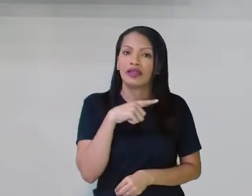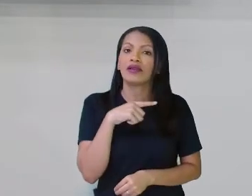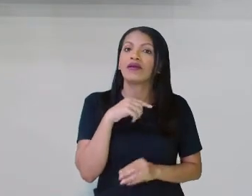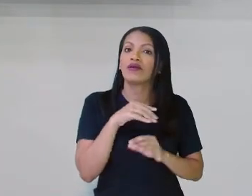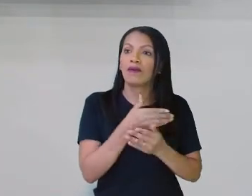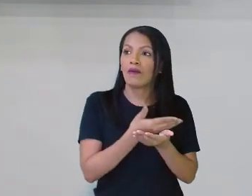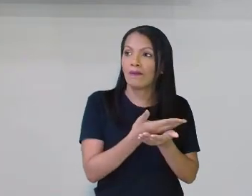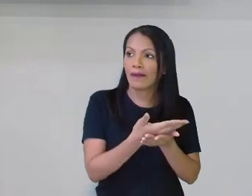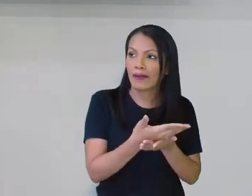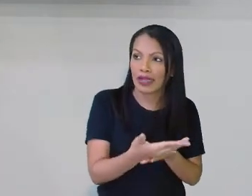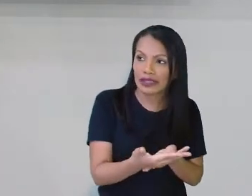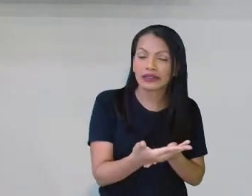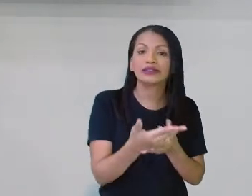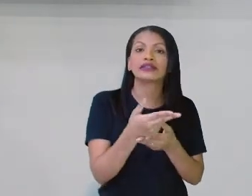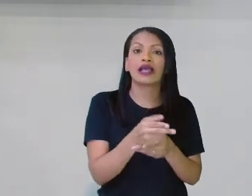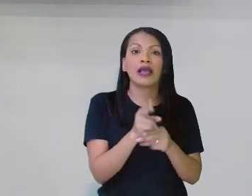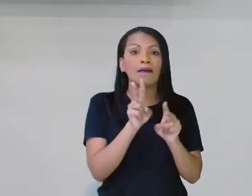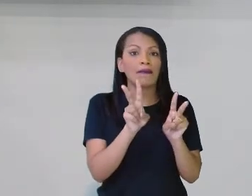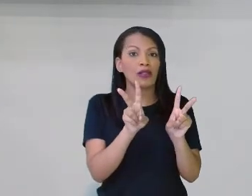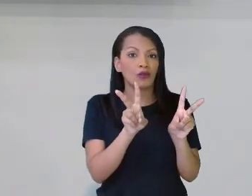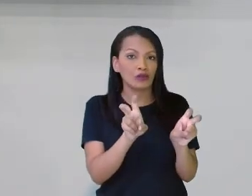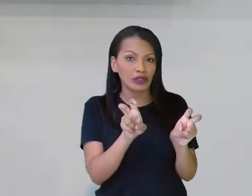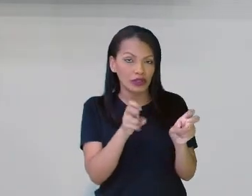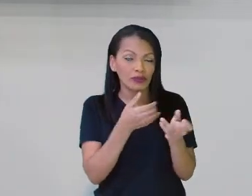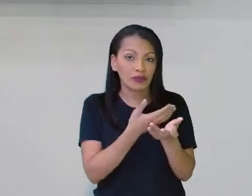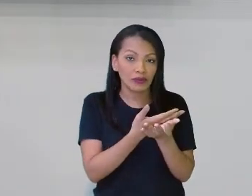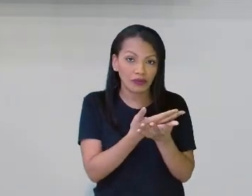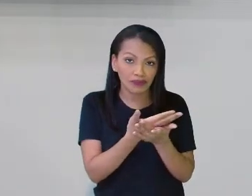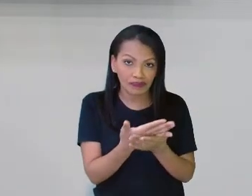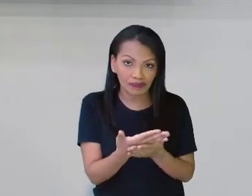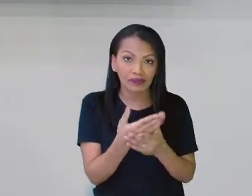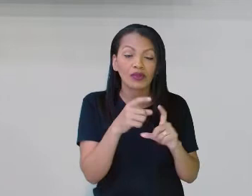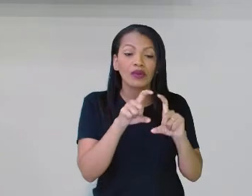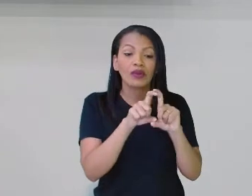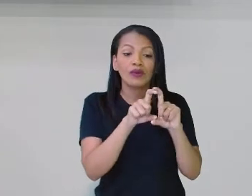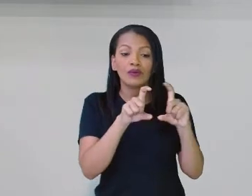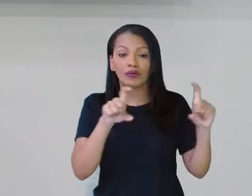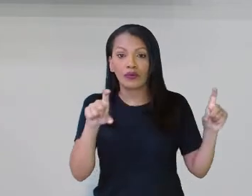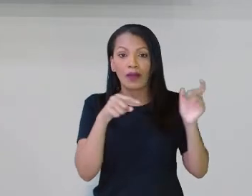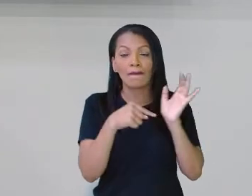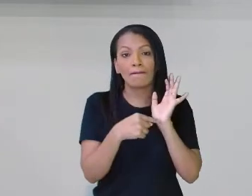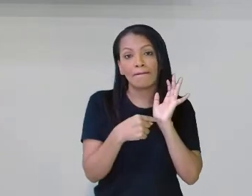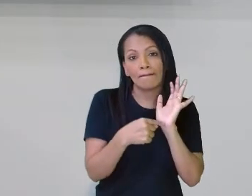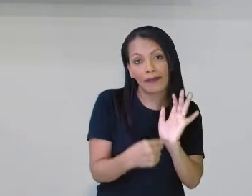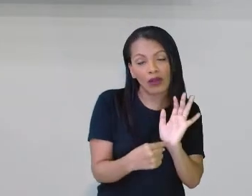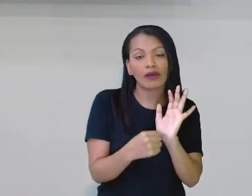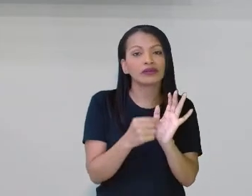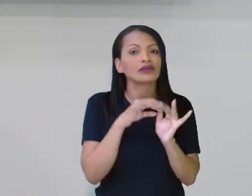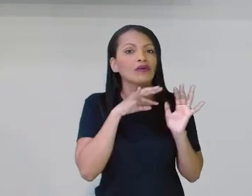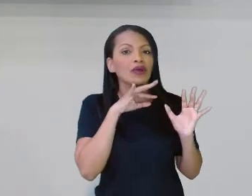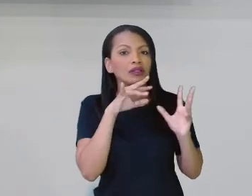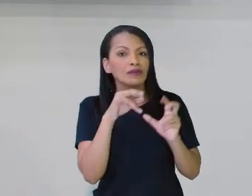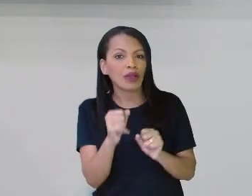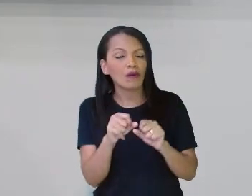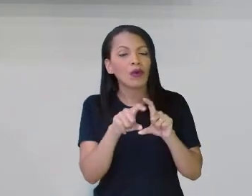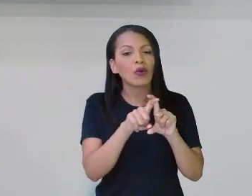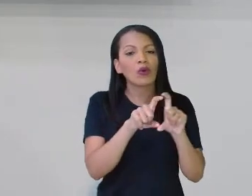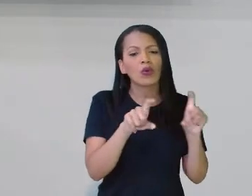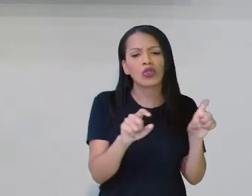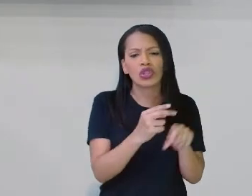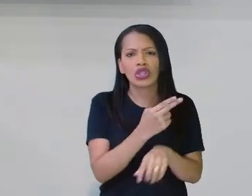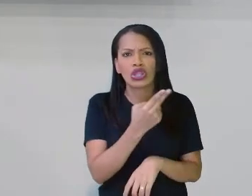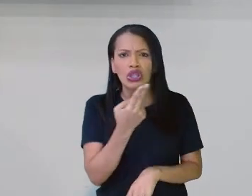título, depois a gente faz um parágrafo onde apresenta esse animal, vai falar o nome científico